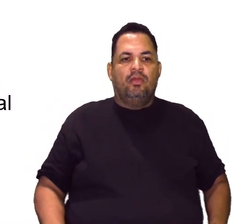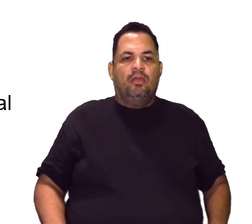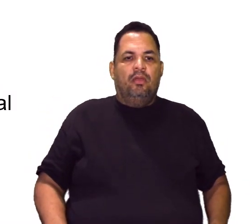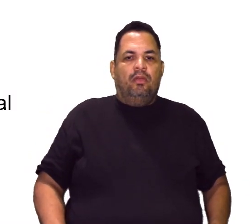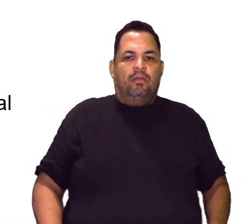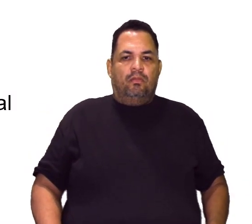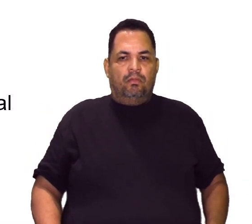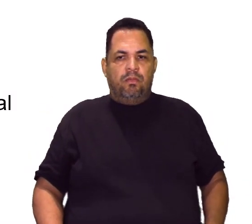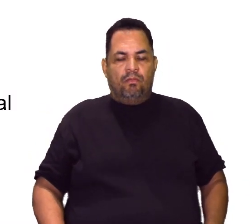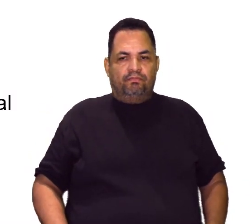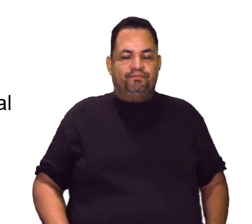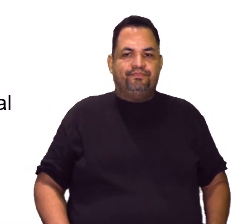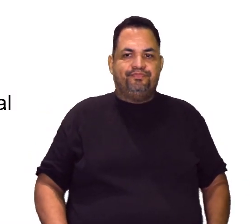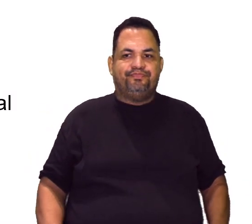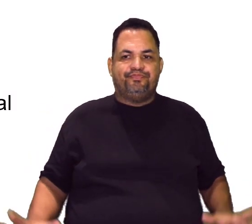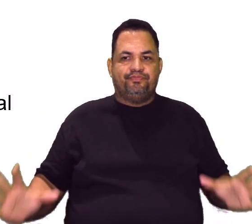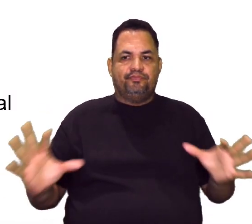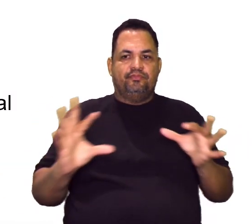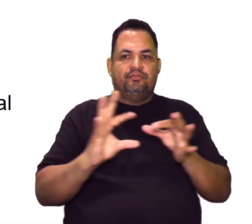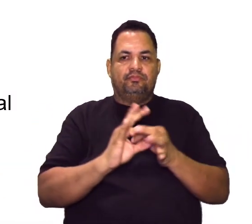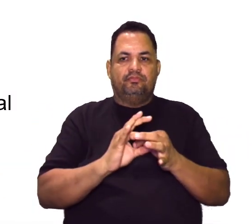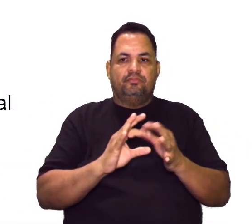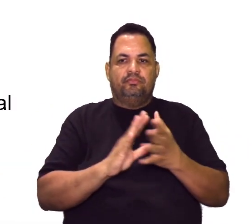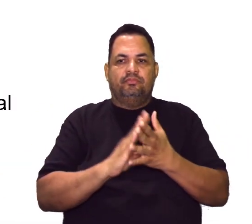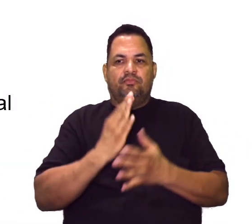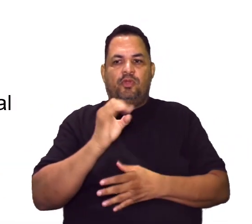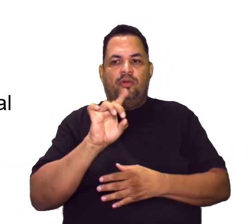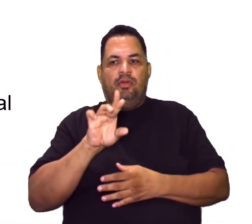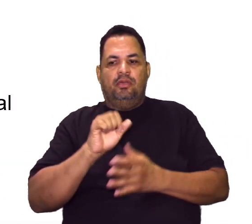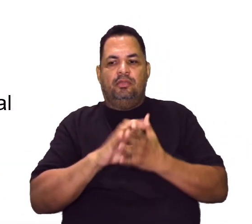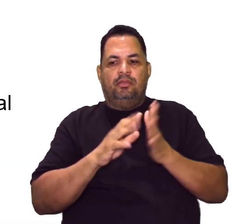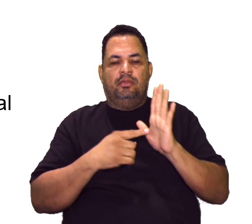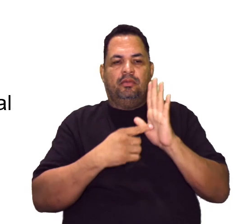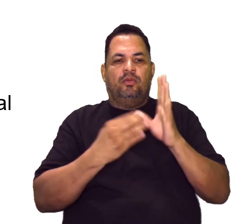Embora a ligação covalente representa o